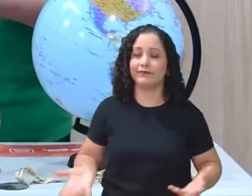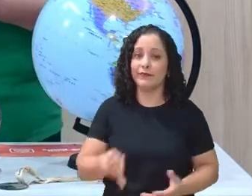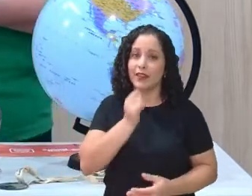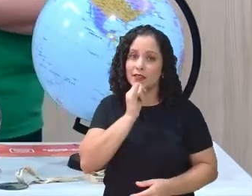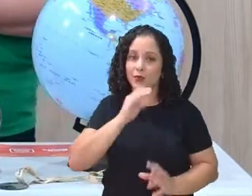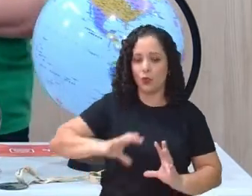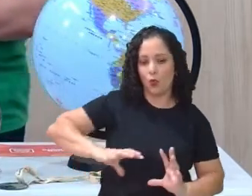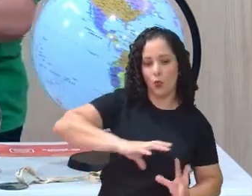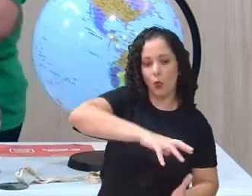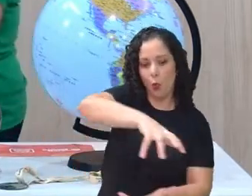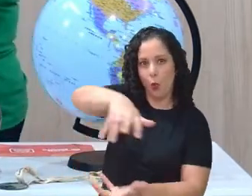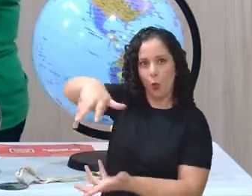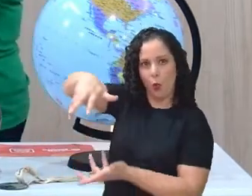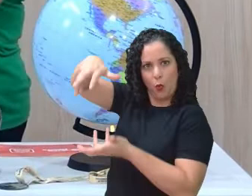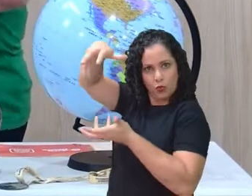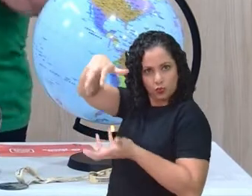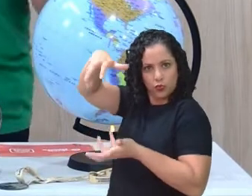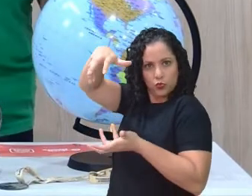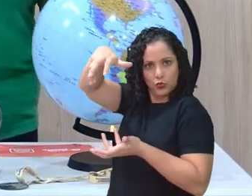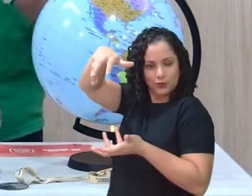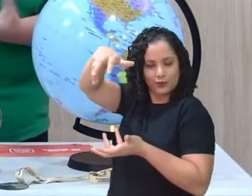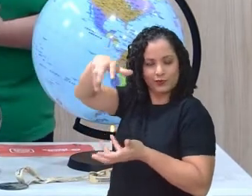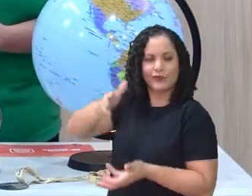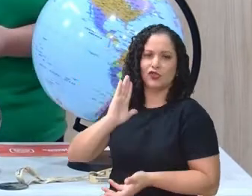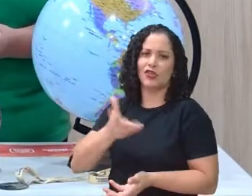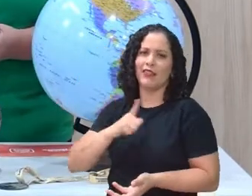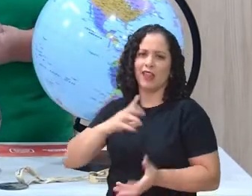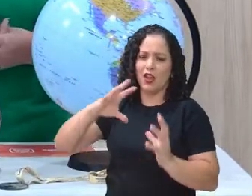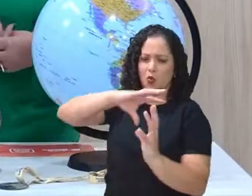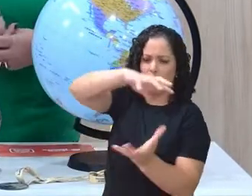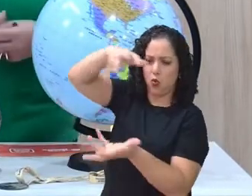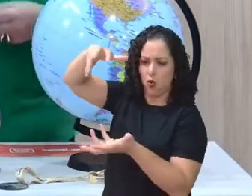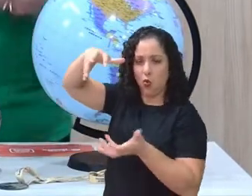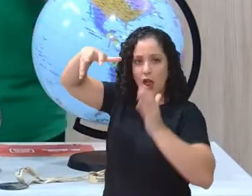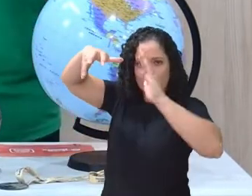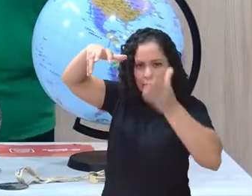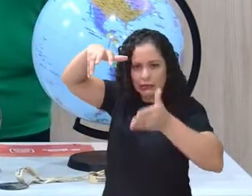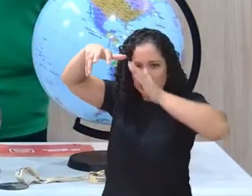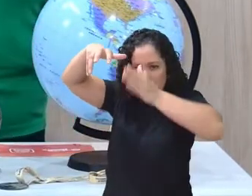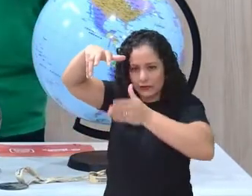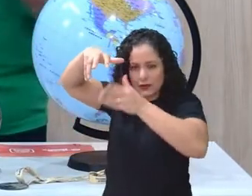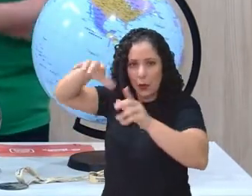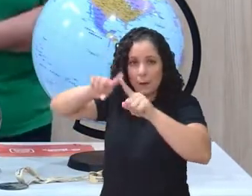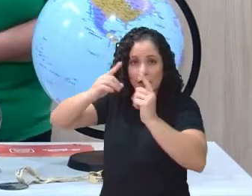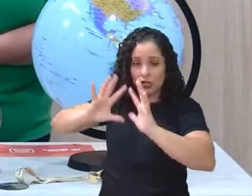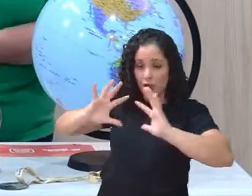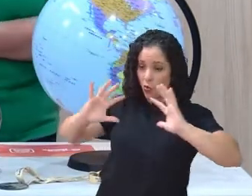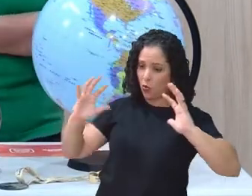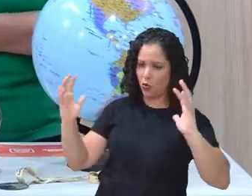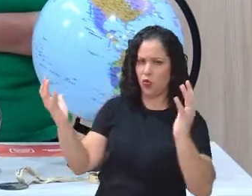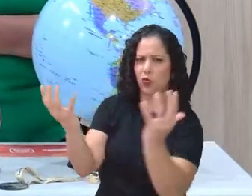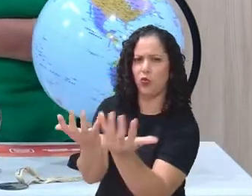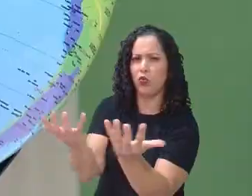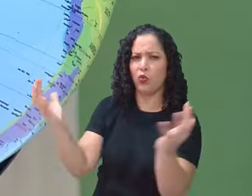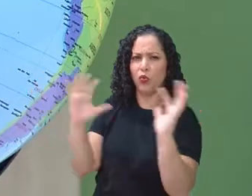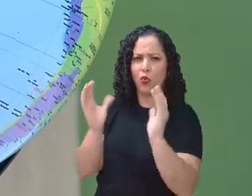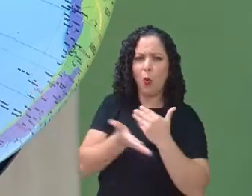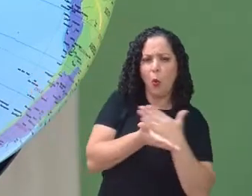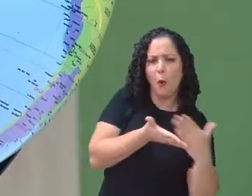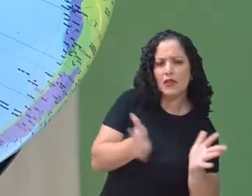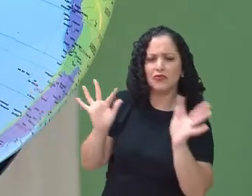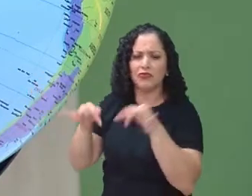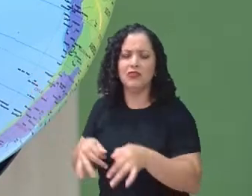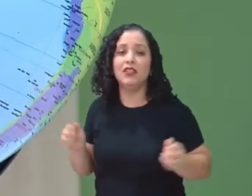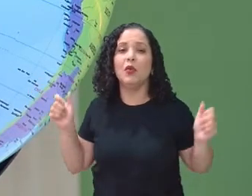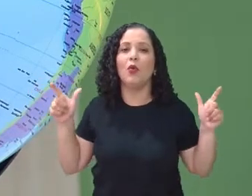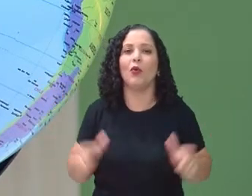Tá, professora? Fez toda essa divisão. Mas como ela é circular, onde é que começa, onde termina? Então,